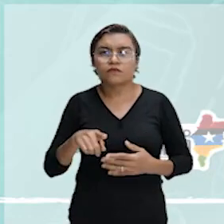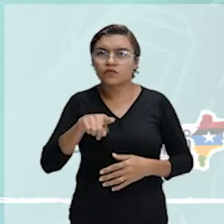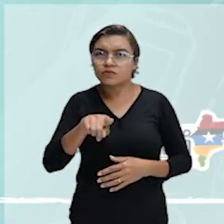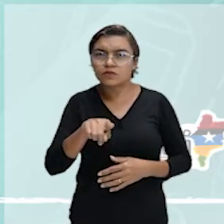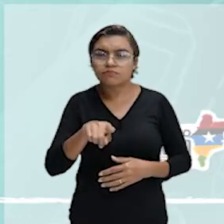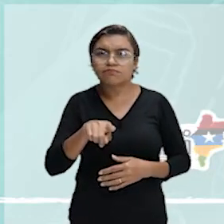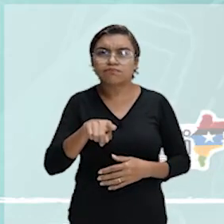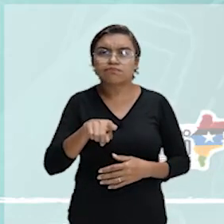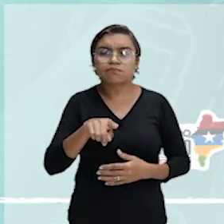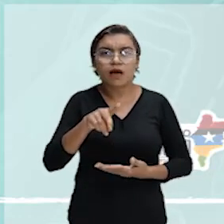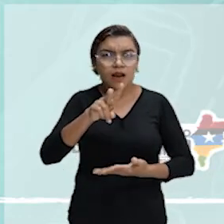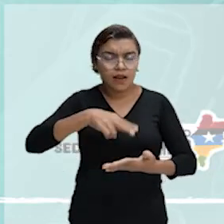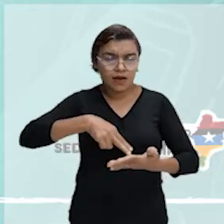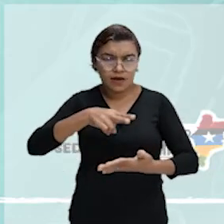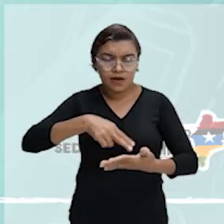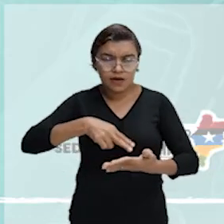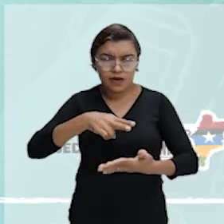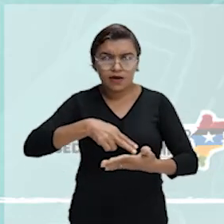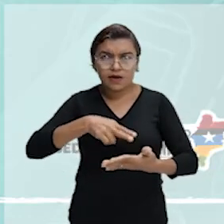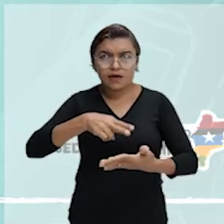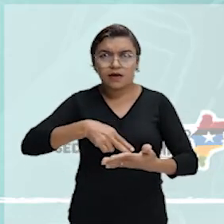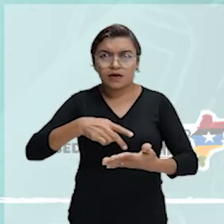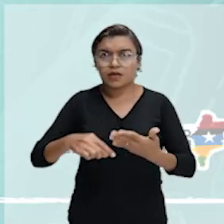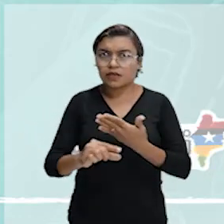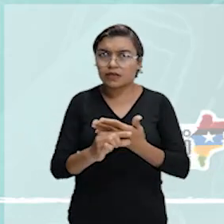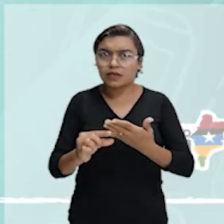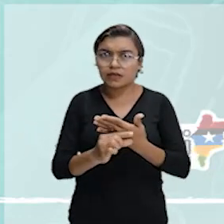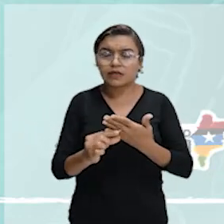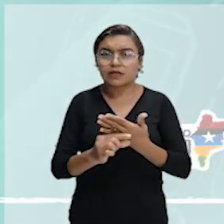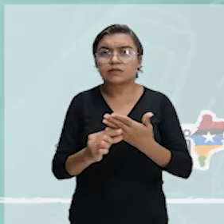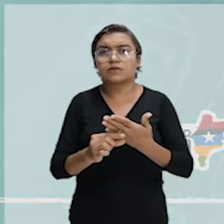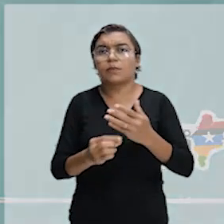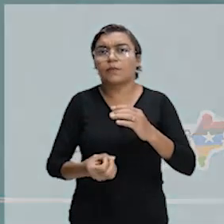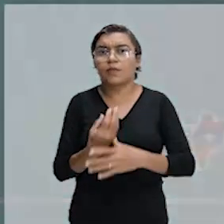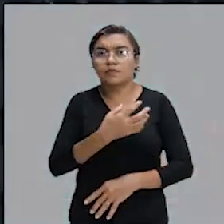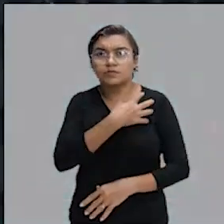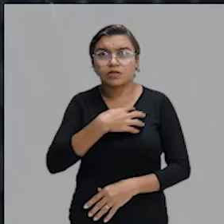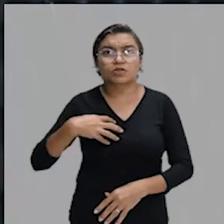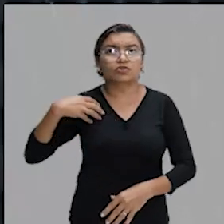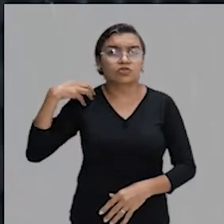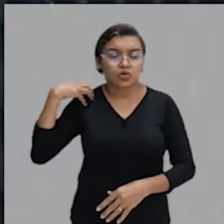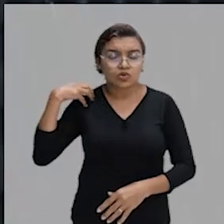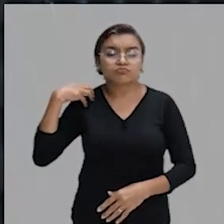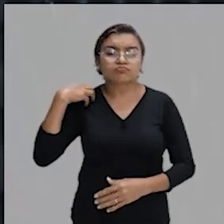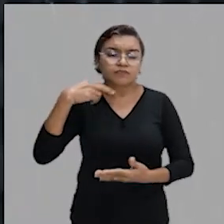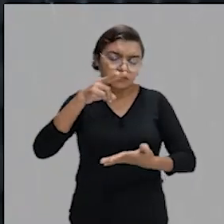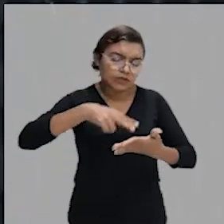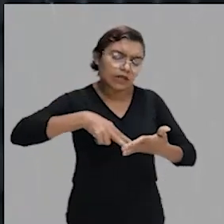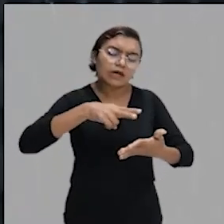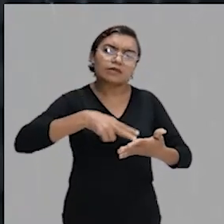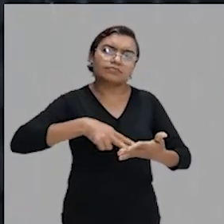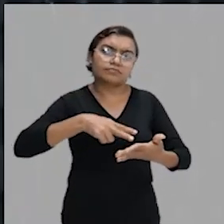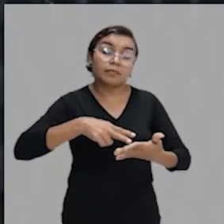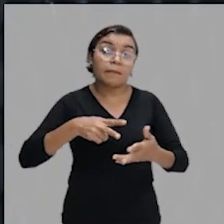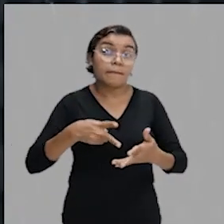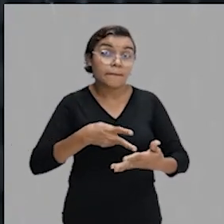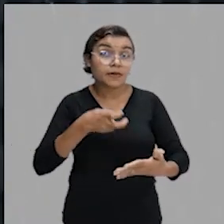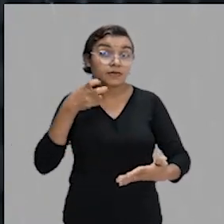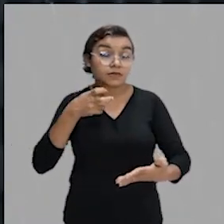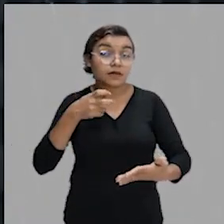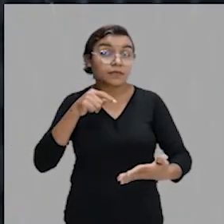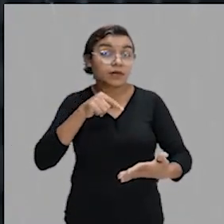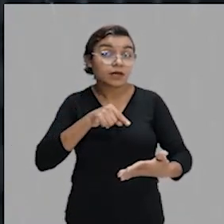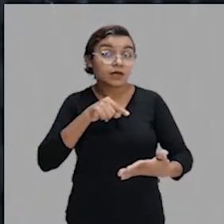Aristóteles, quando você vai estudar a obra de Aristóteles, o Organon, em suma, né, principalmente, você percebe que ali ele